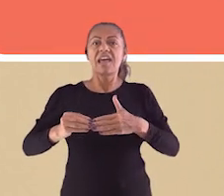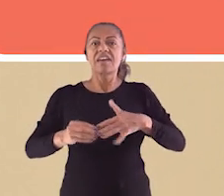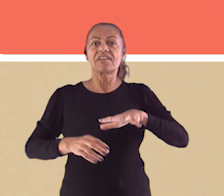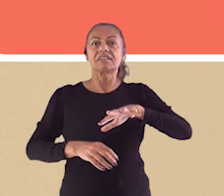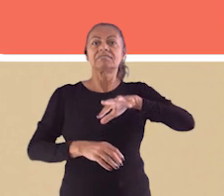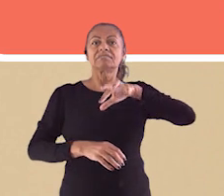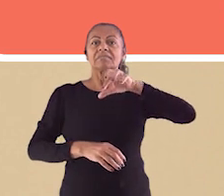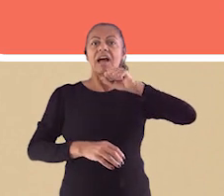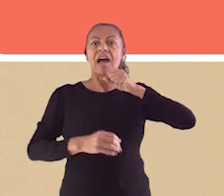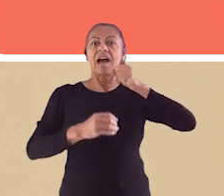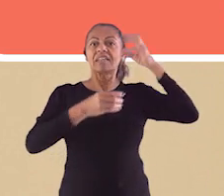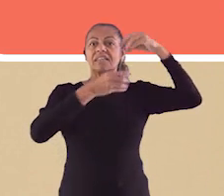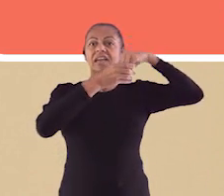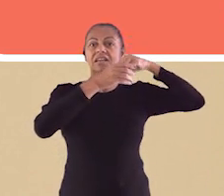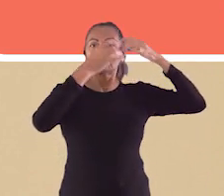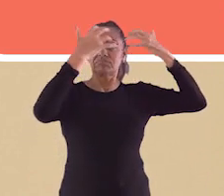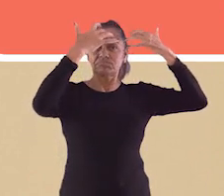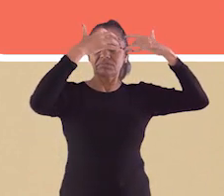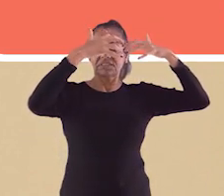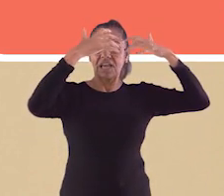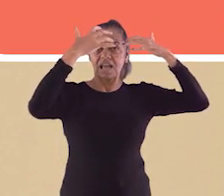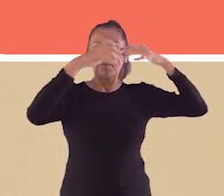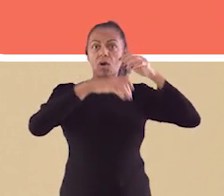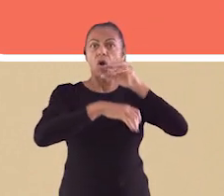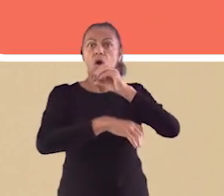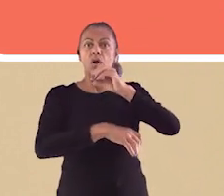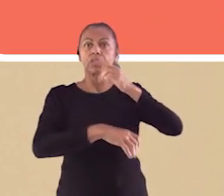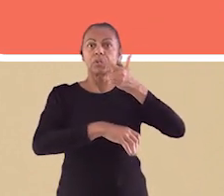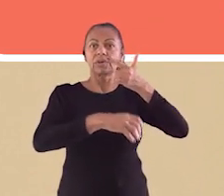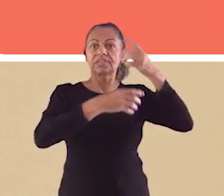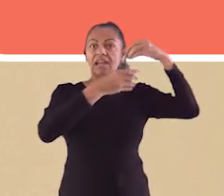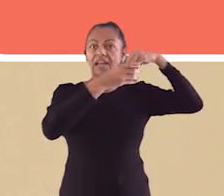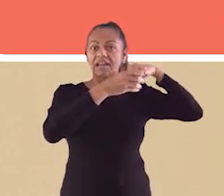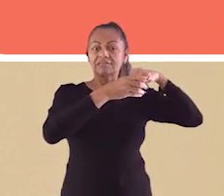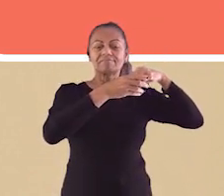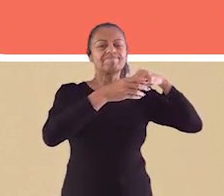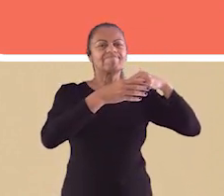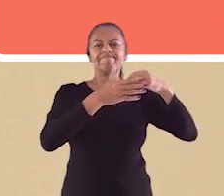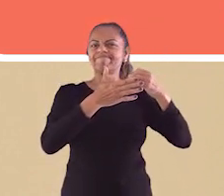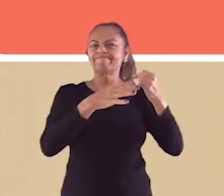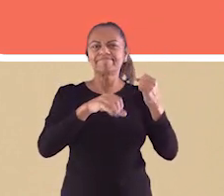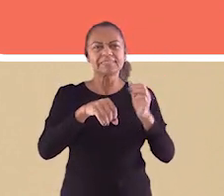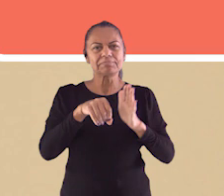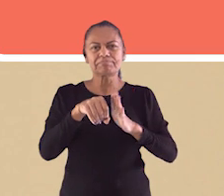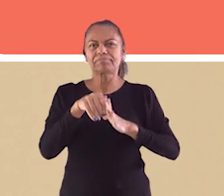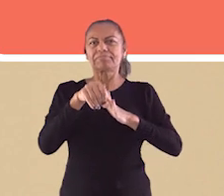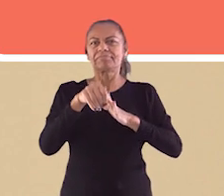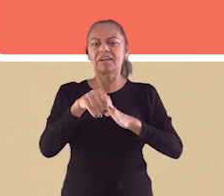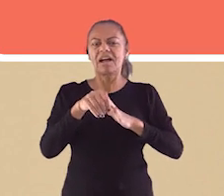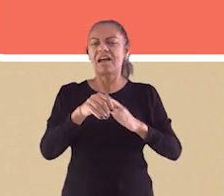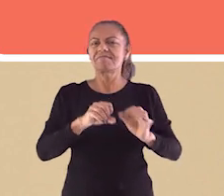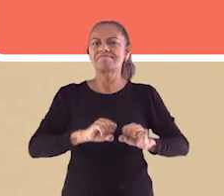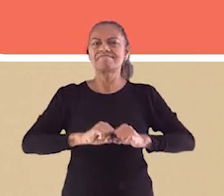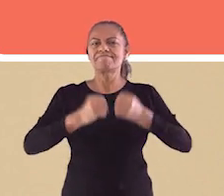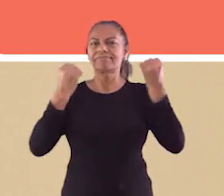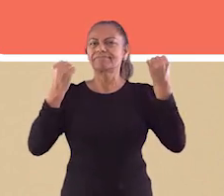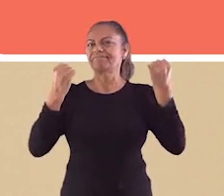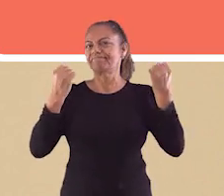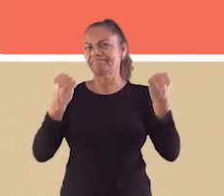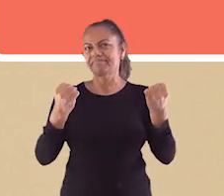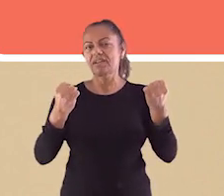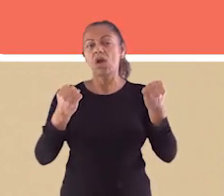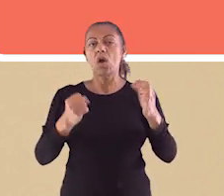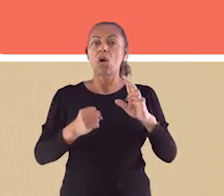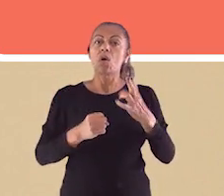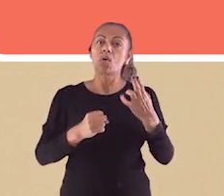derrame, as artérias que levam sangue e oxigênio ao cérebro ficam obstruídas e, com isso, partes do cérebro